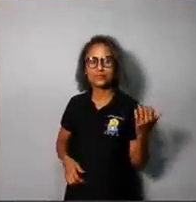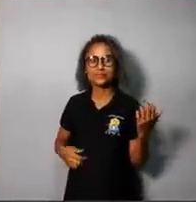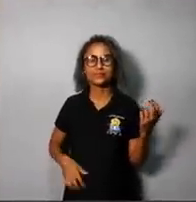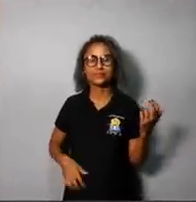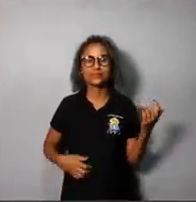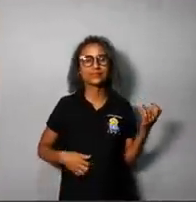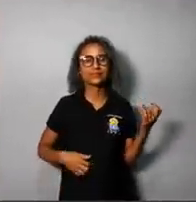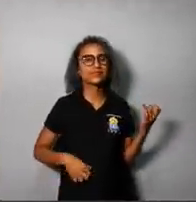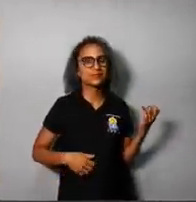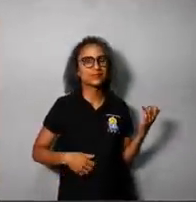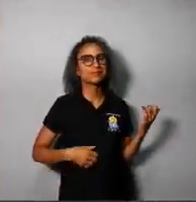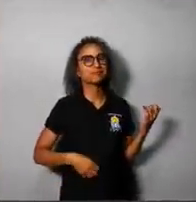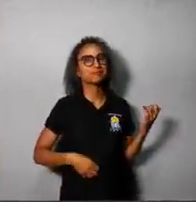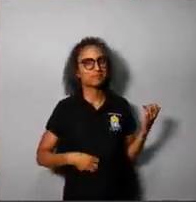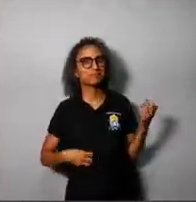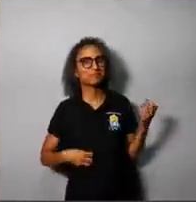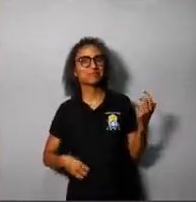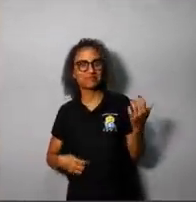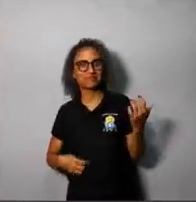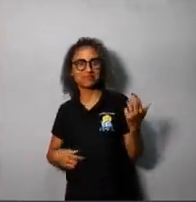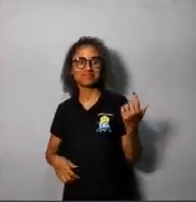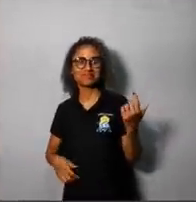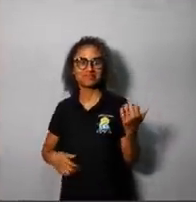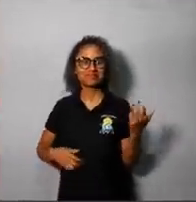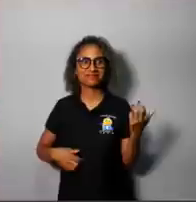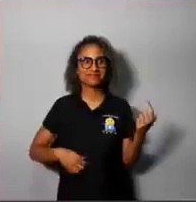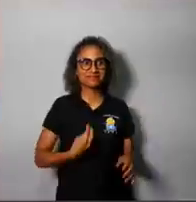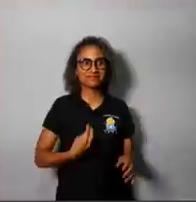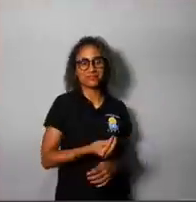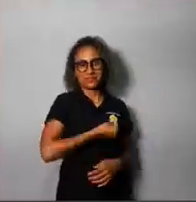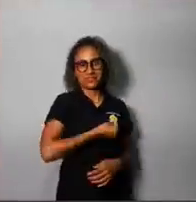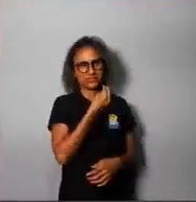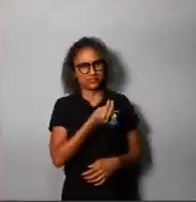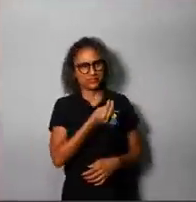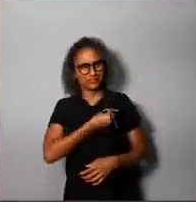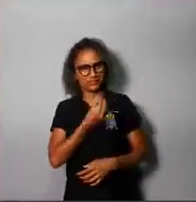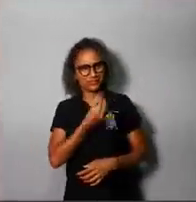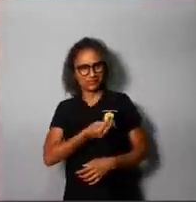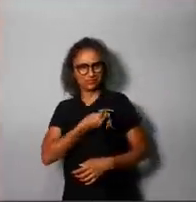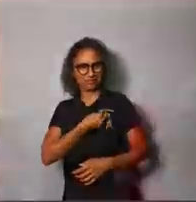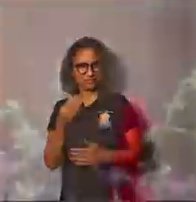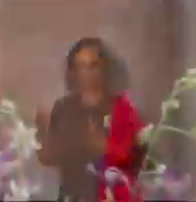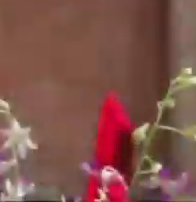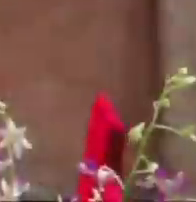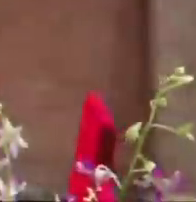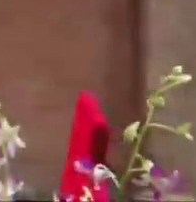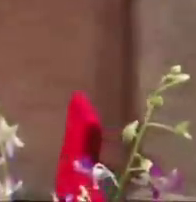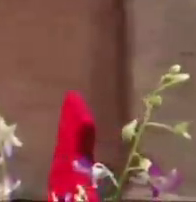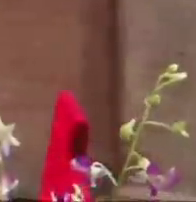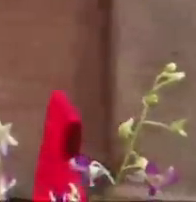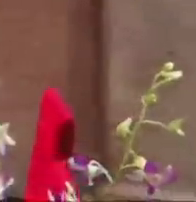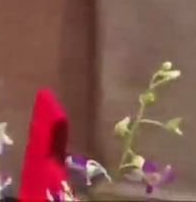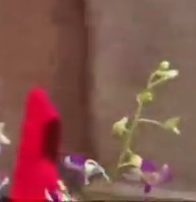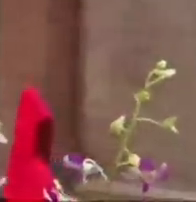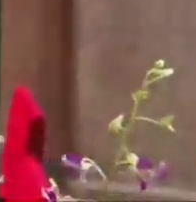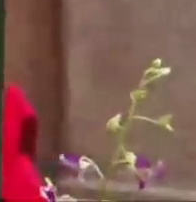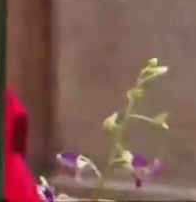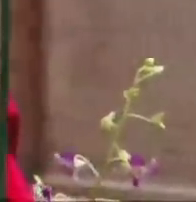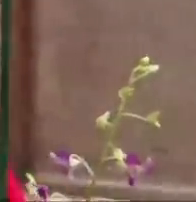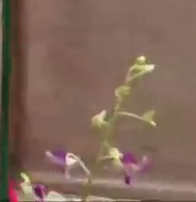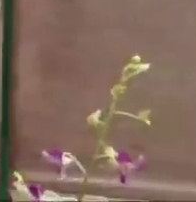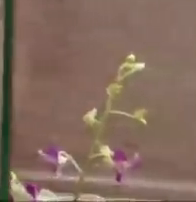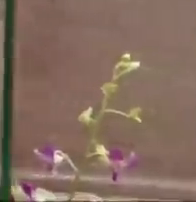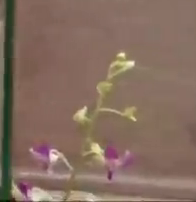Pelas estradas da vida, nunca sozinho está.